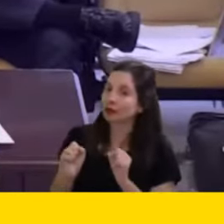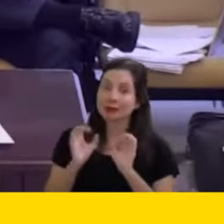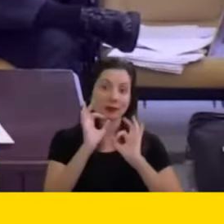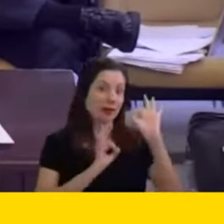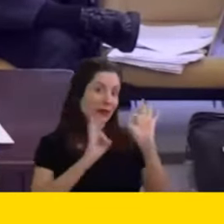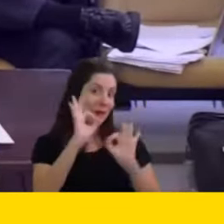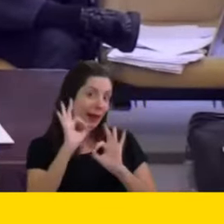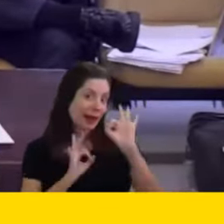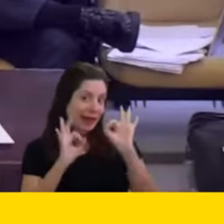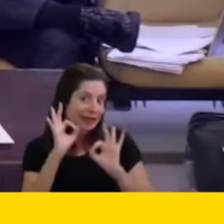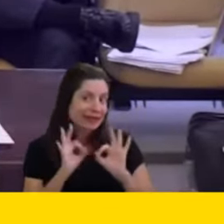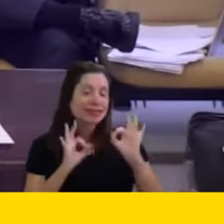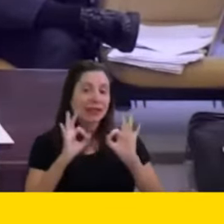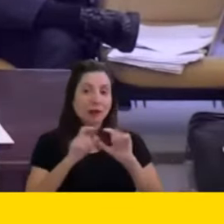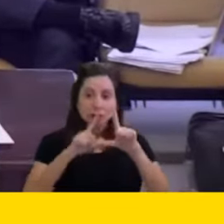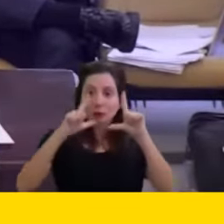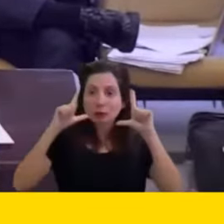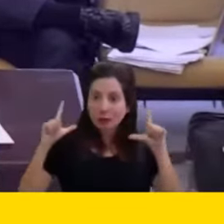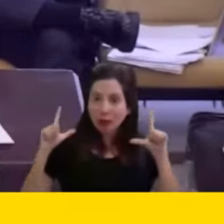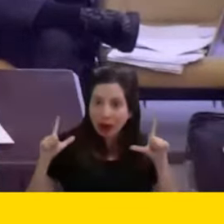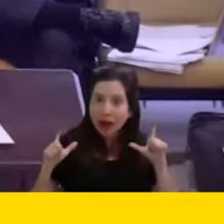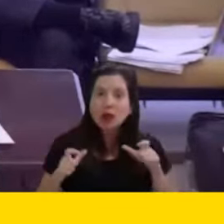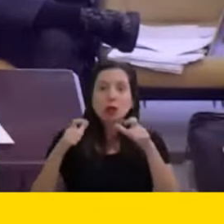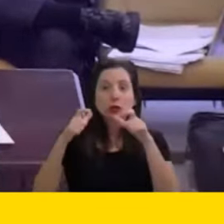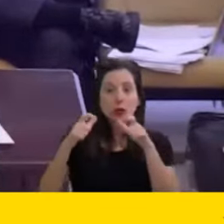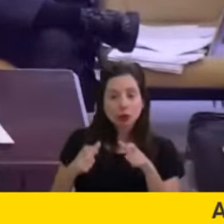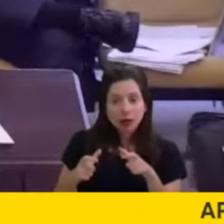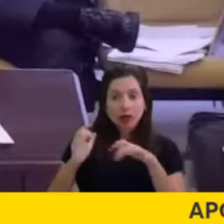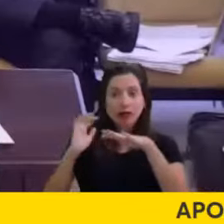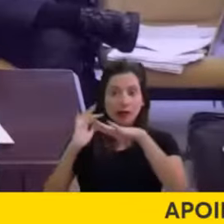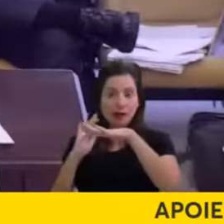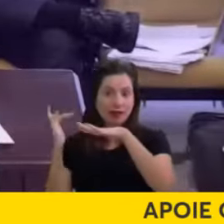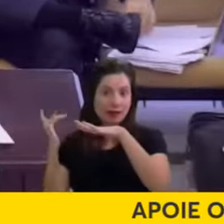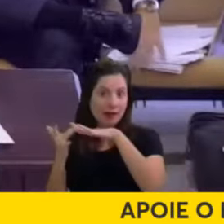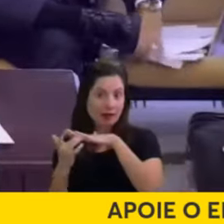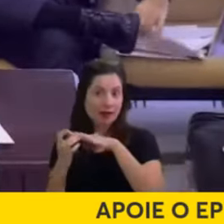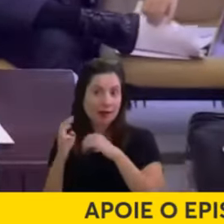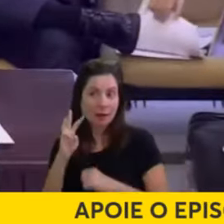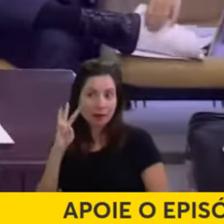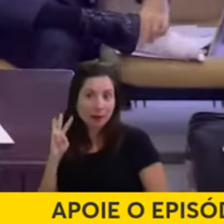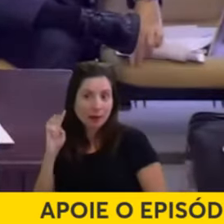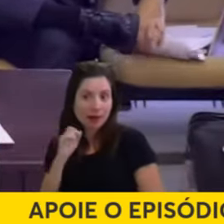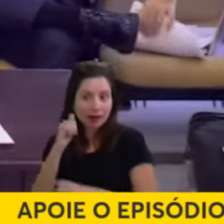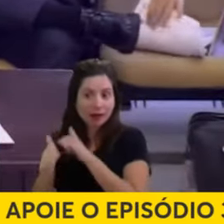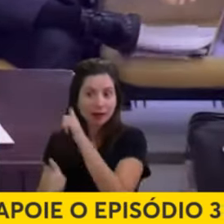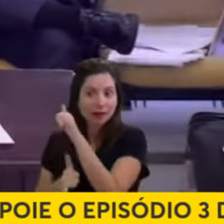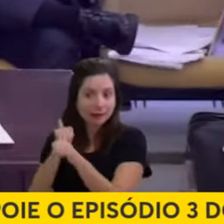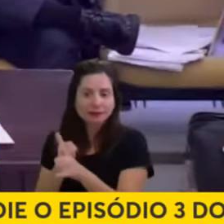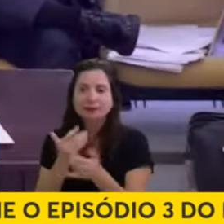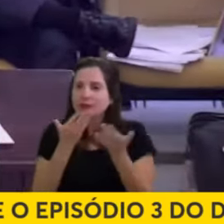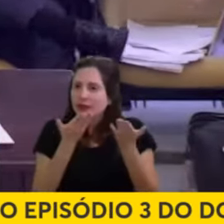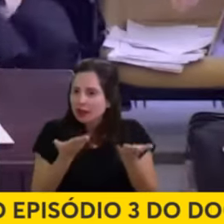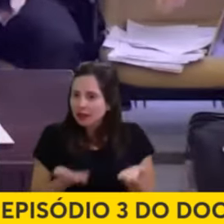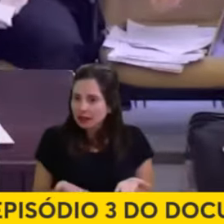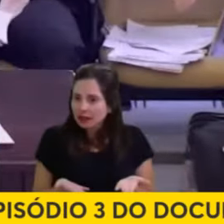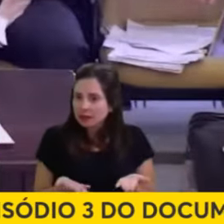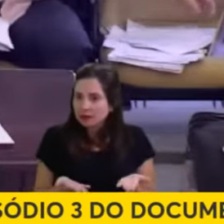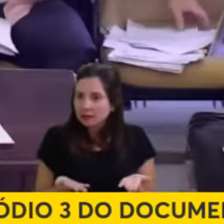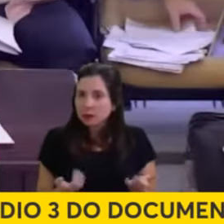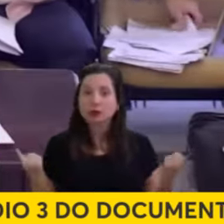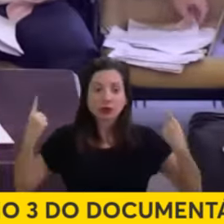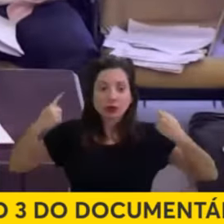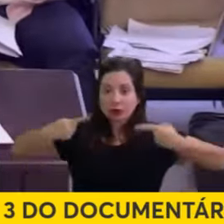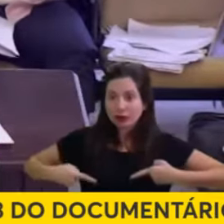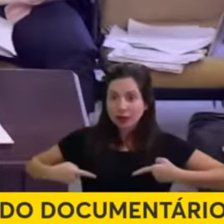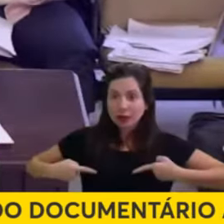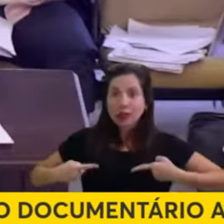campanha instalação física de comitês ou de página da internet e aqui tá o CNE da questão excelências sem tergiversar